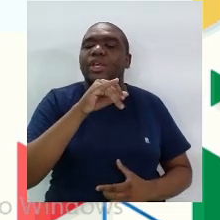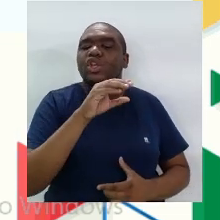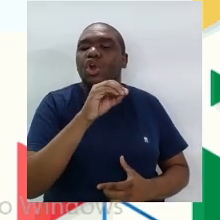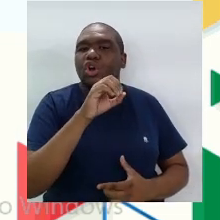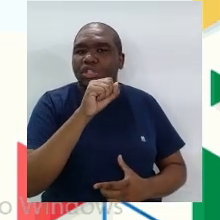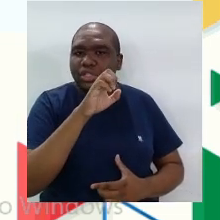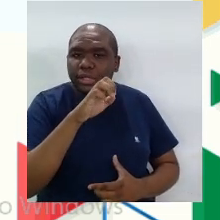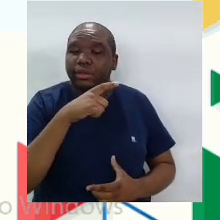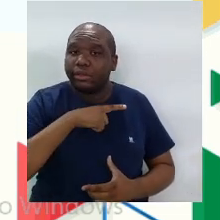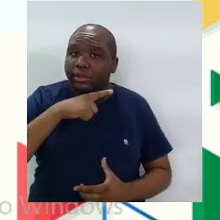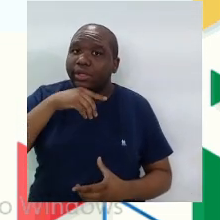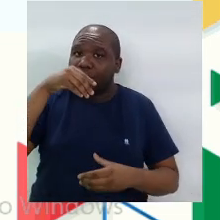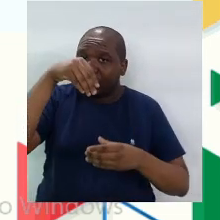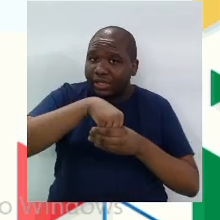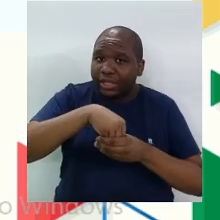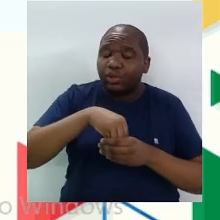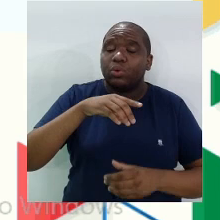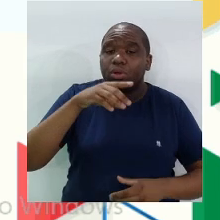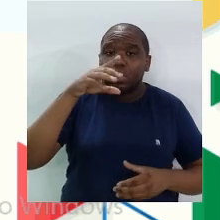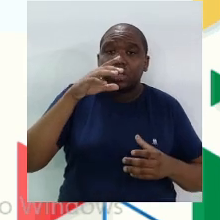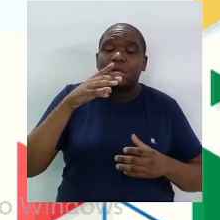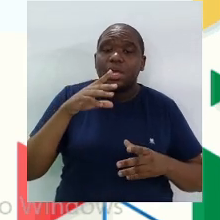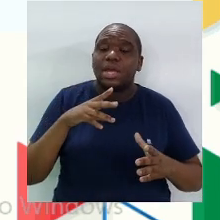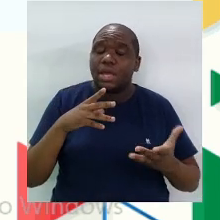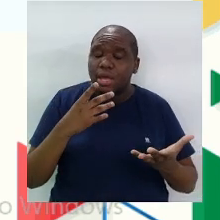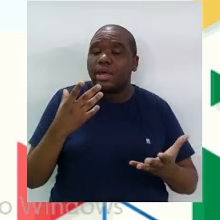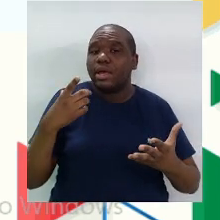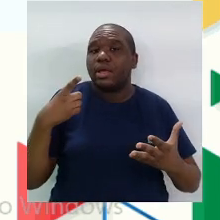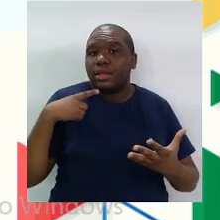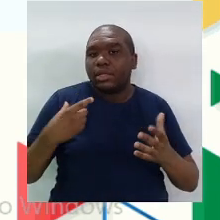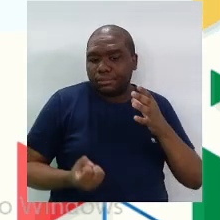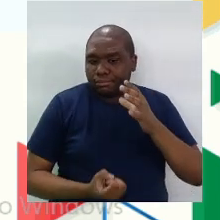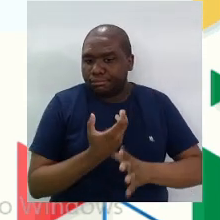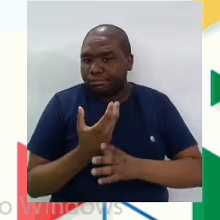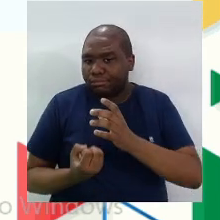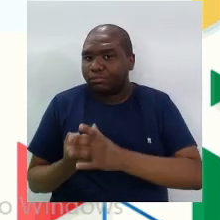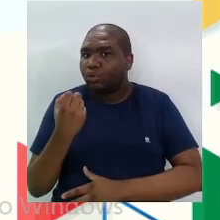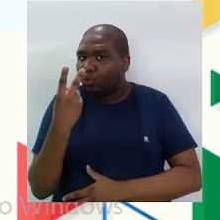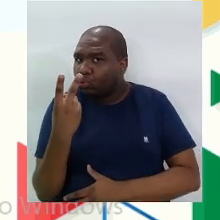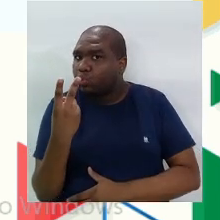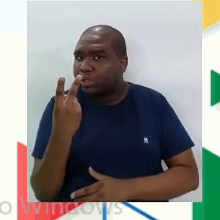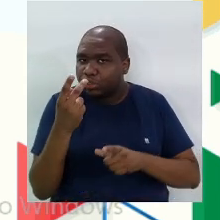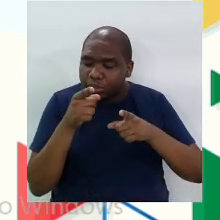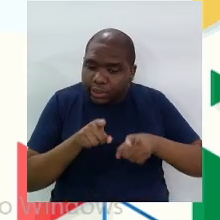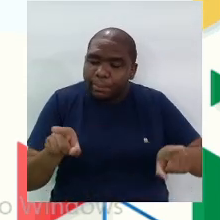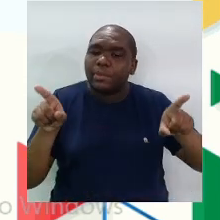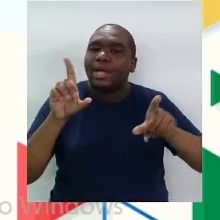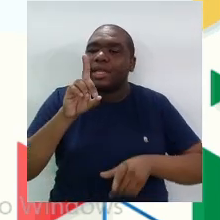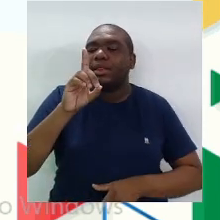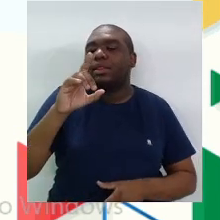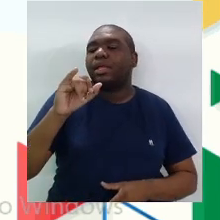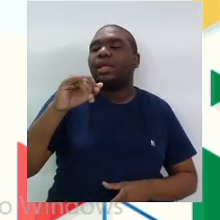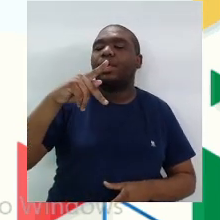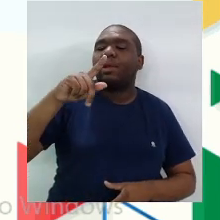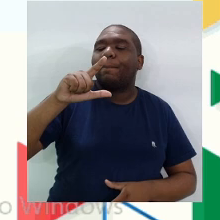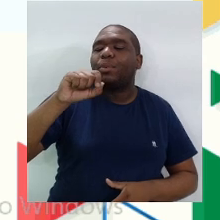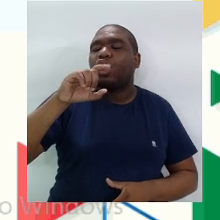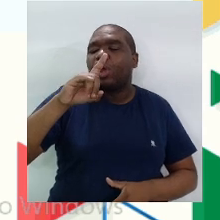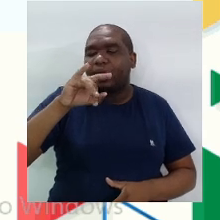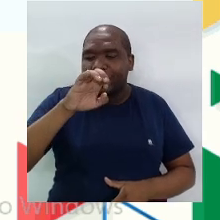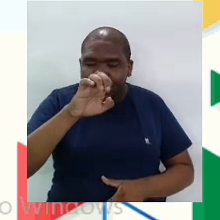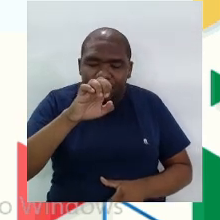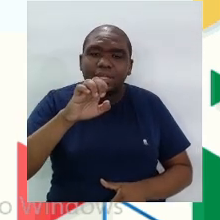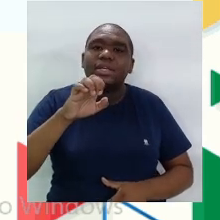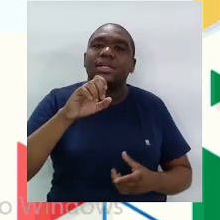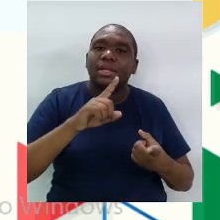uma célula que é diploide dá origem a duas células diploides iguais à célula mãe, e